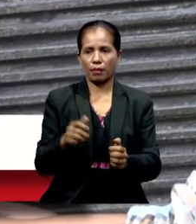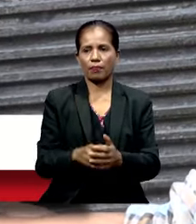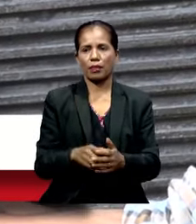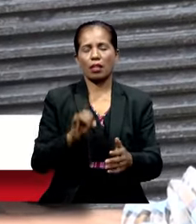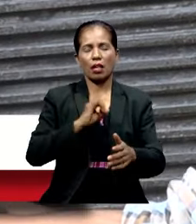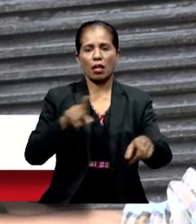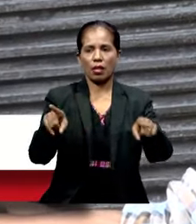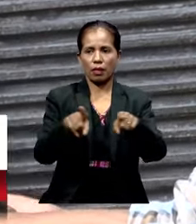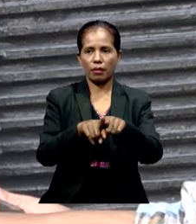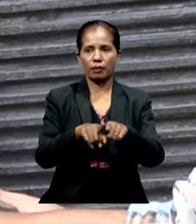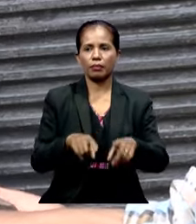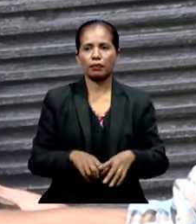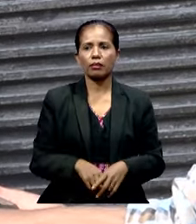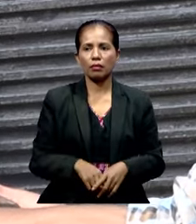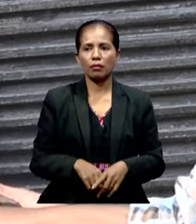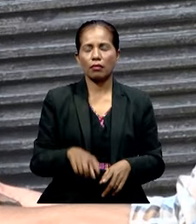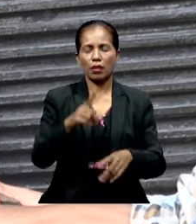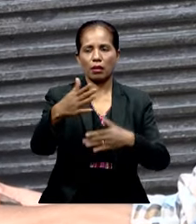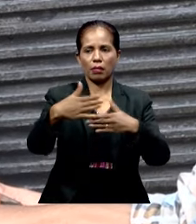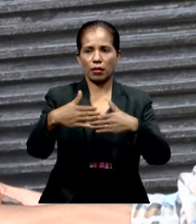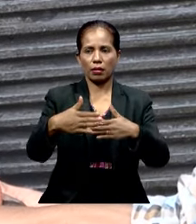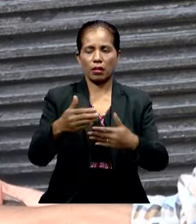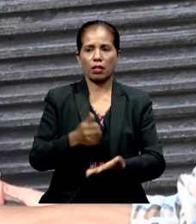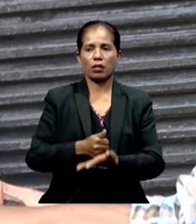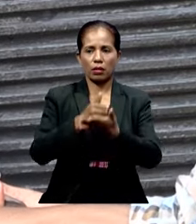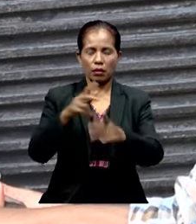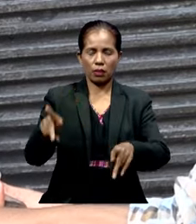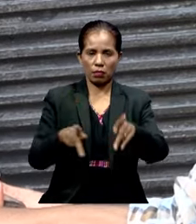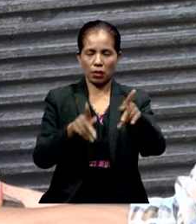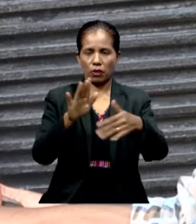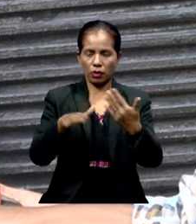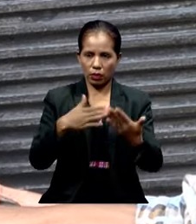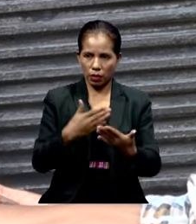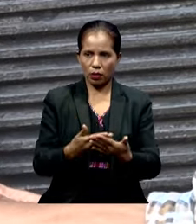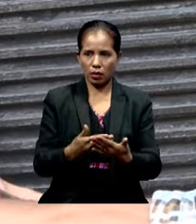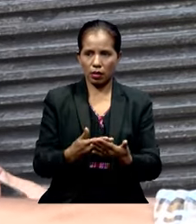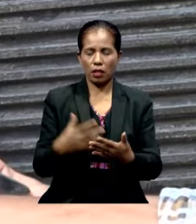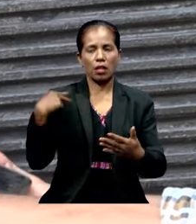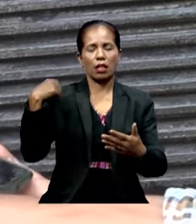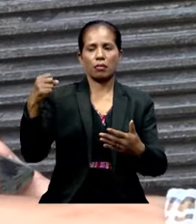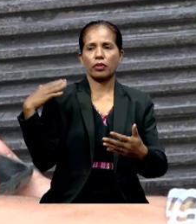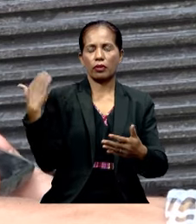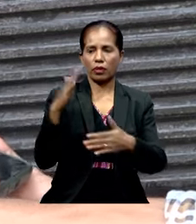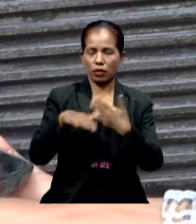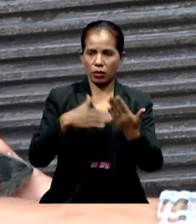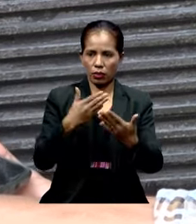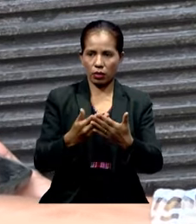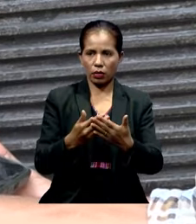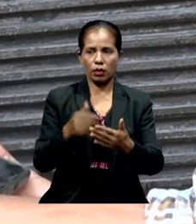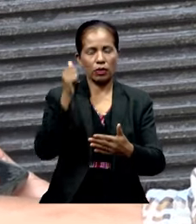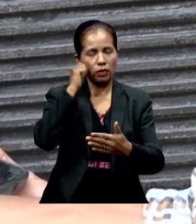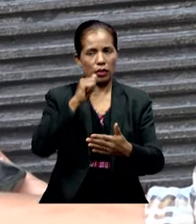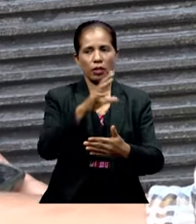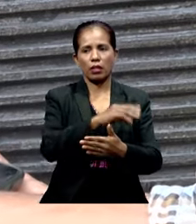nessa, ida há basic atendimento público para comunidade, rua, há bit, foi ensai, ema, feto, no